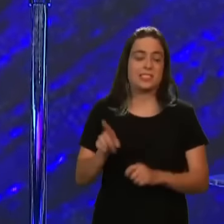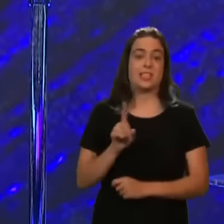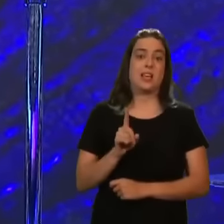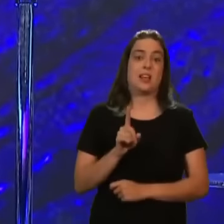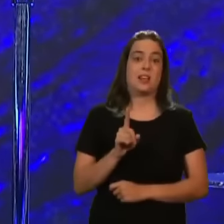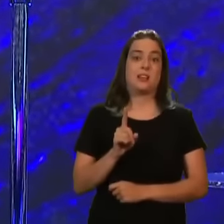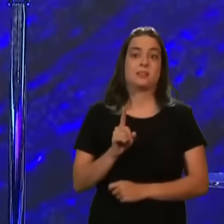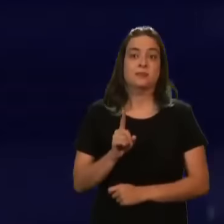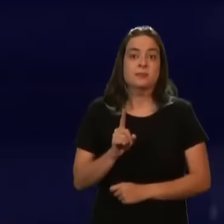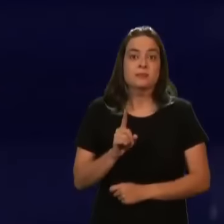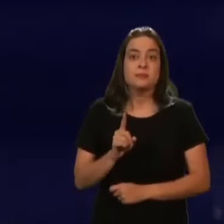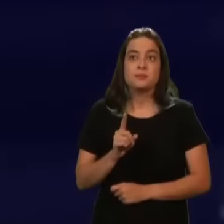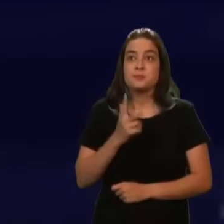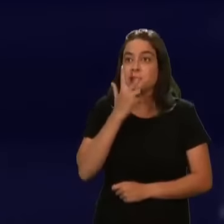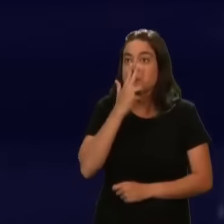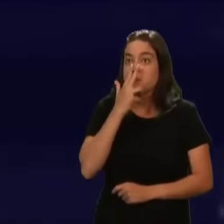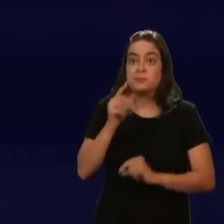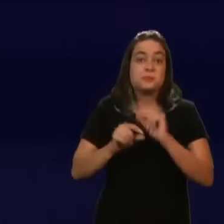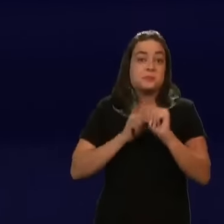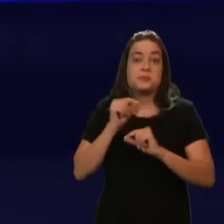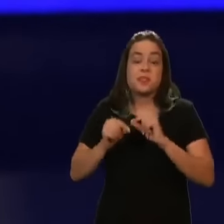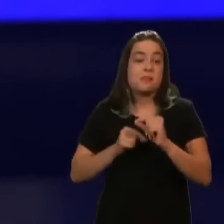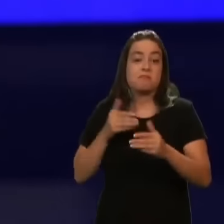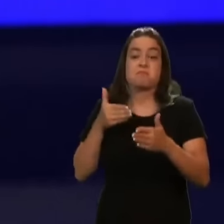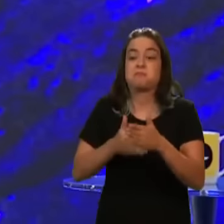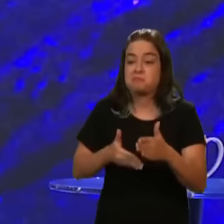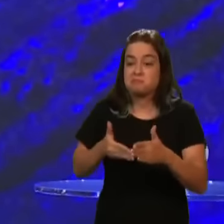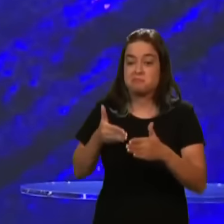Você está igual rabo de cavalo, crescendo para trás.